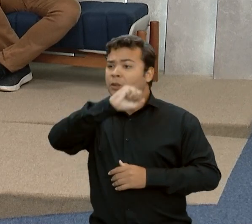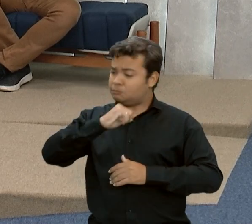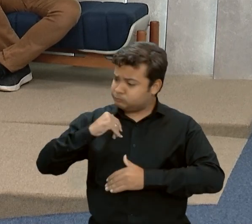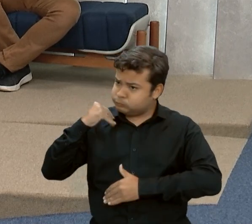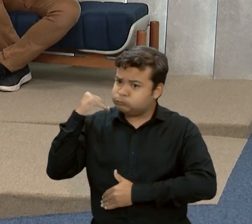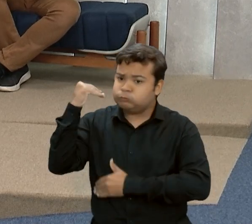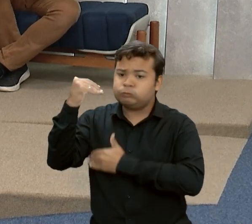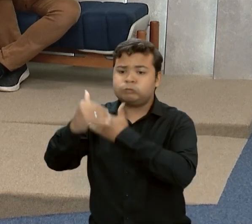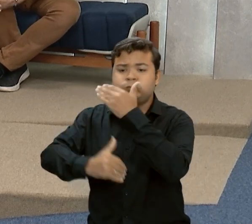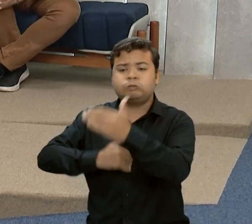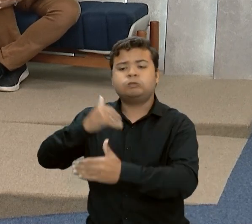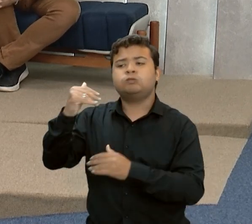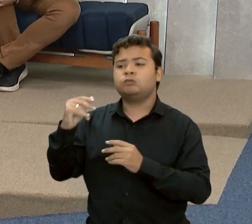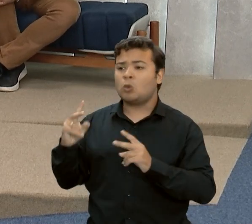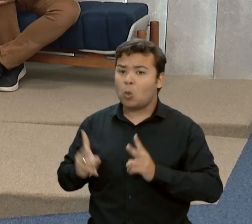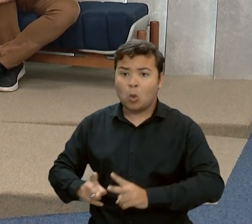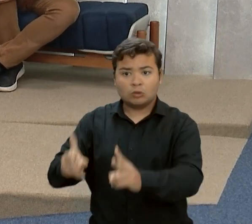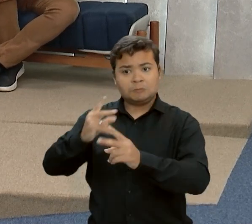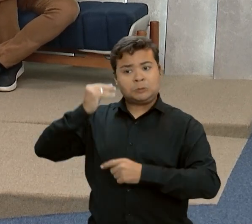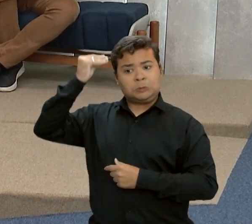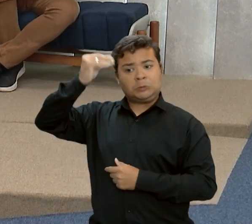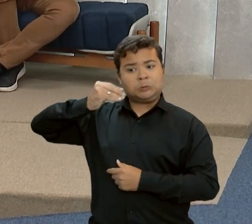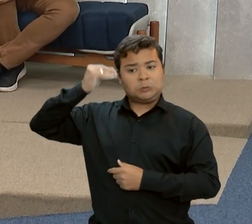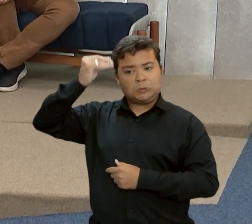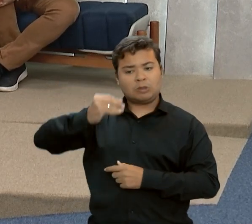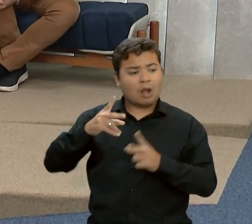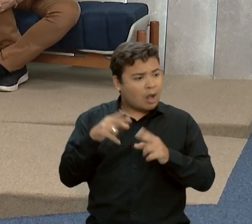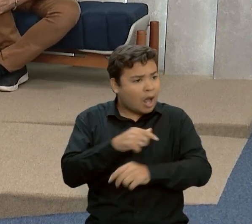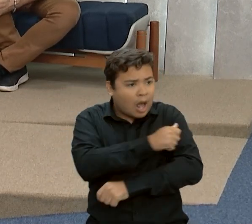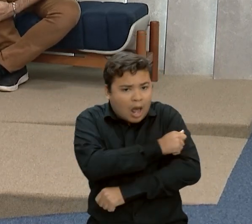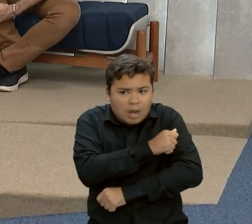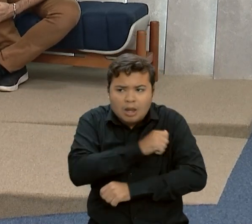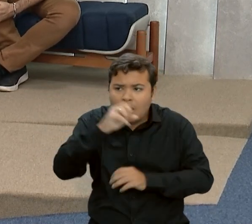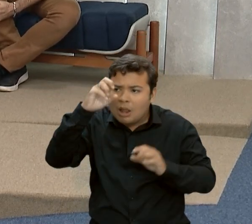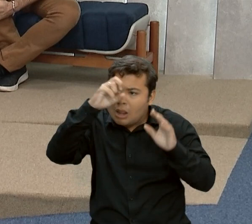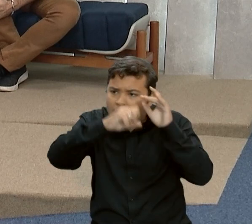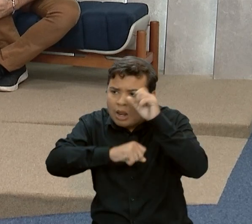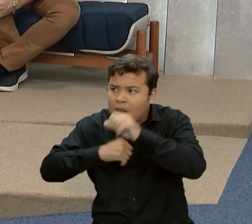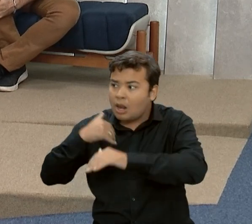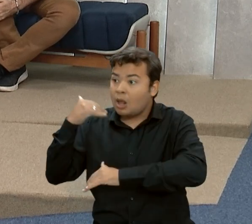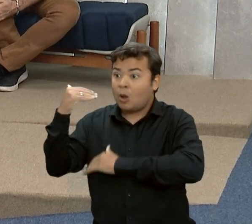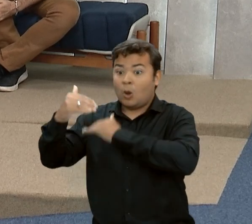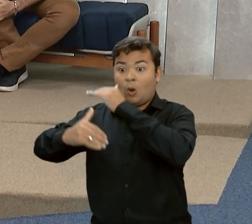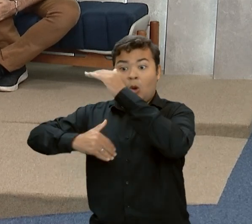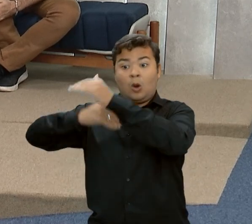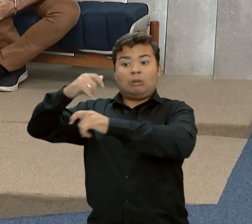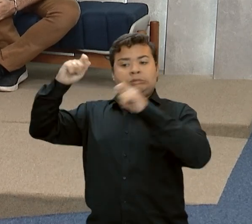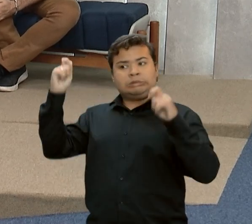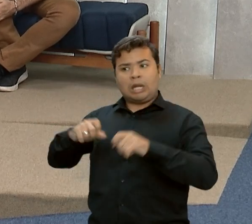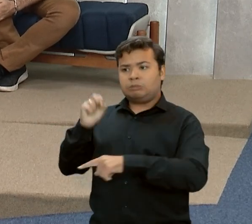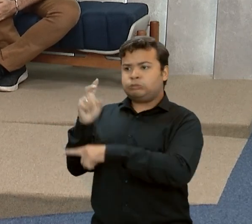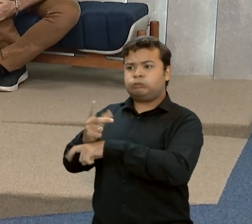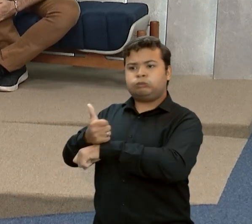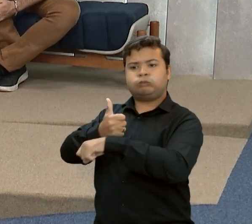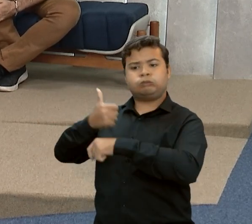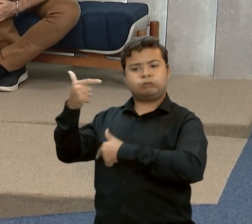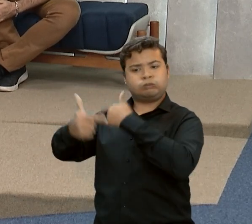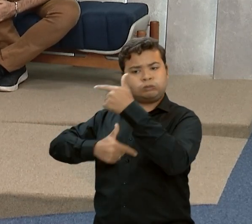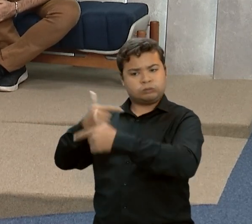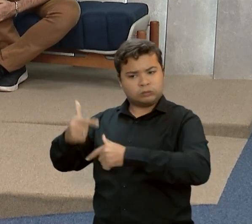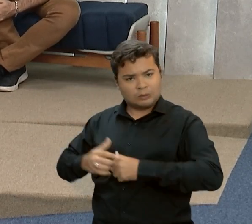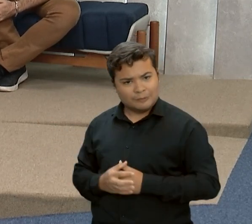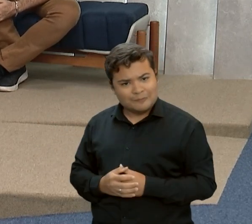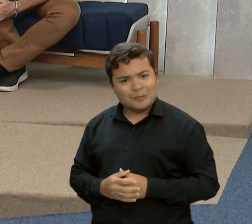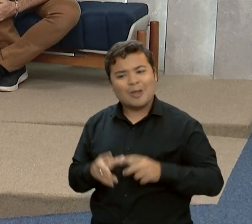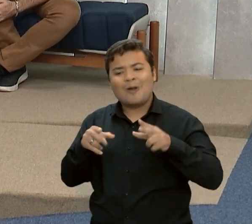aqui, vá se formando e vá se tornando pronto para o mercado de trabalho, né? Porque, como o senhor estava dizendo, hoje o senhor que foi